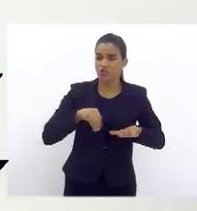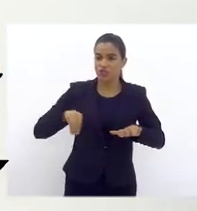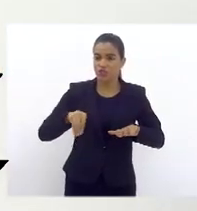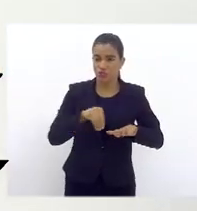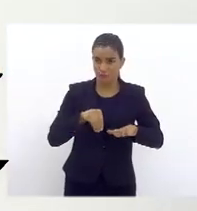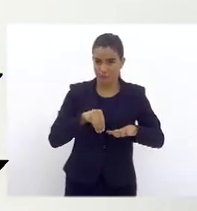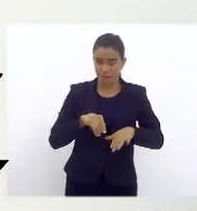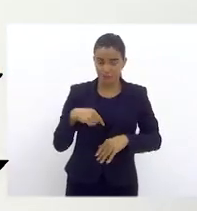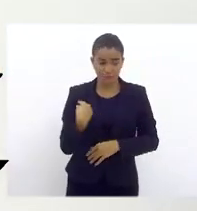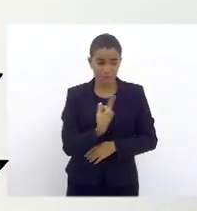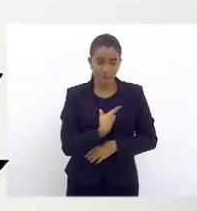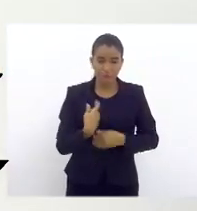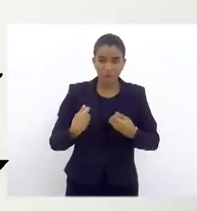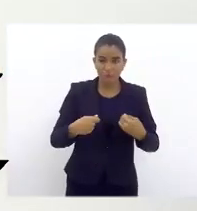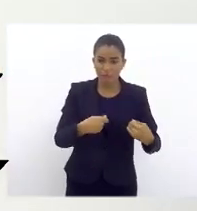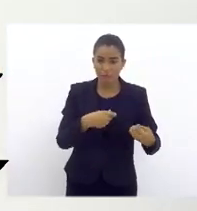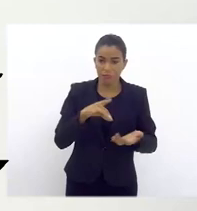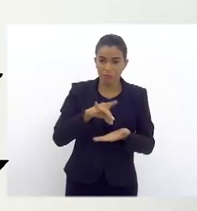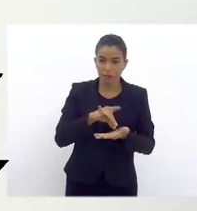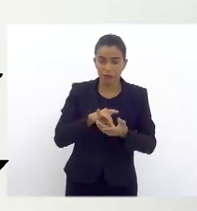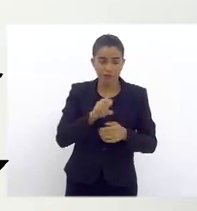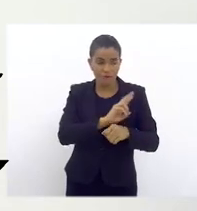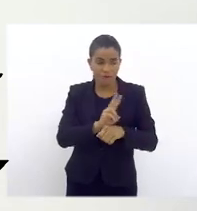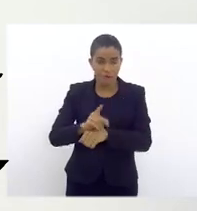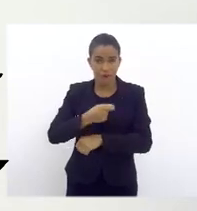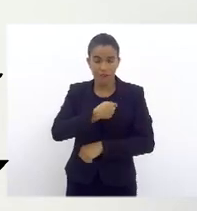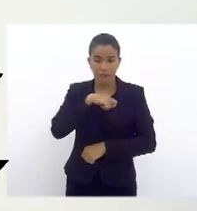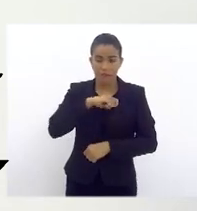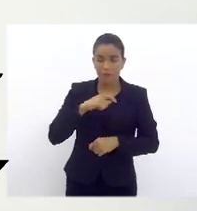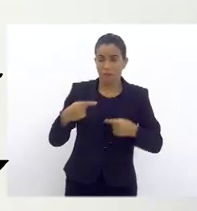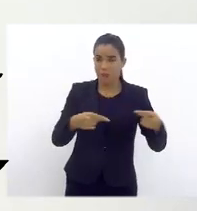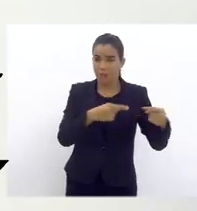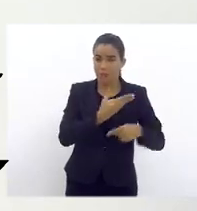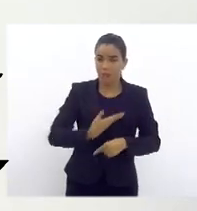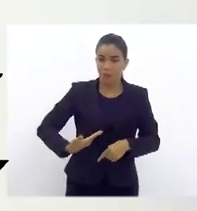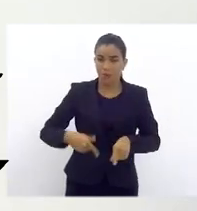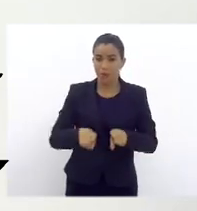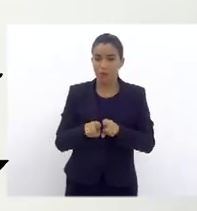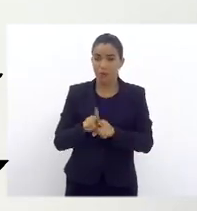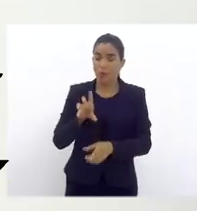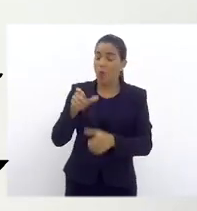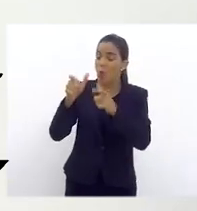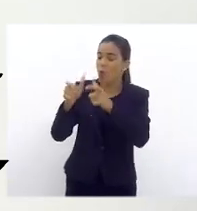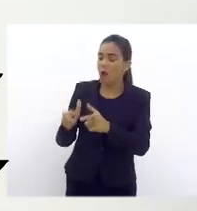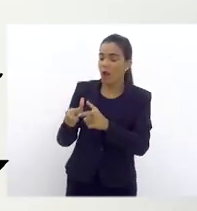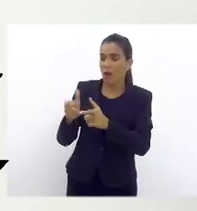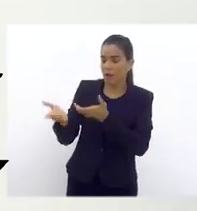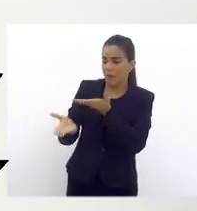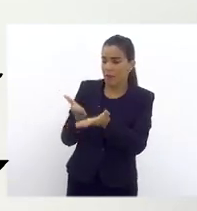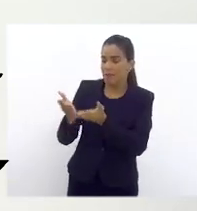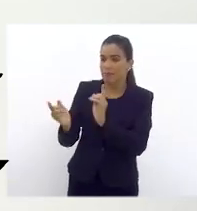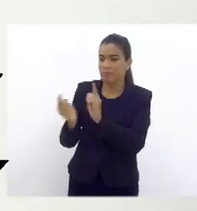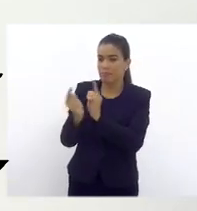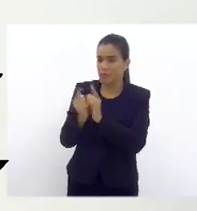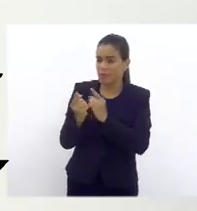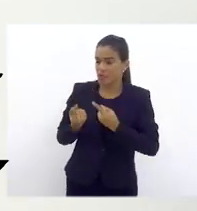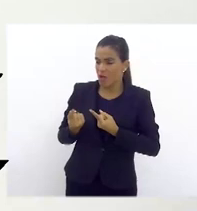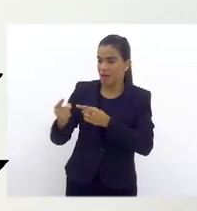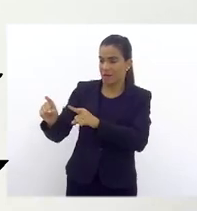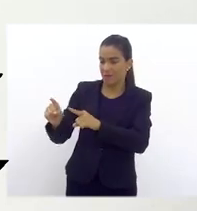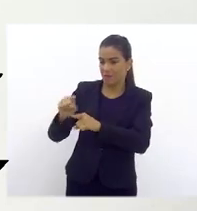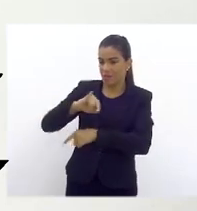a gente precisa fazer de fato a fiscalização efetiva de políticas públicas e órgão que atende esses casos e aí eu queria só fazer uma provocação